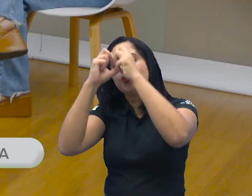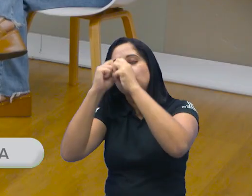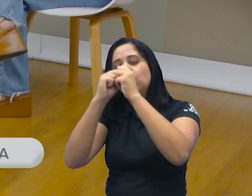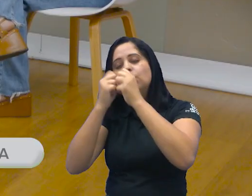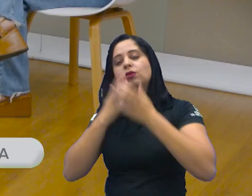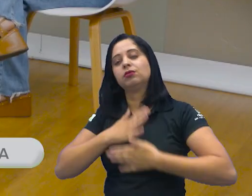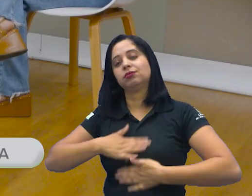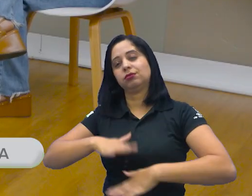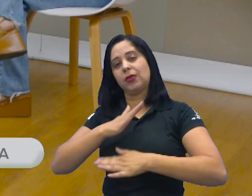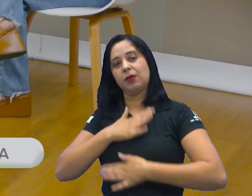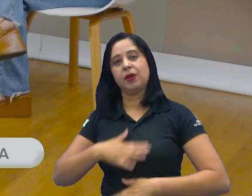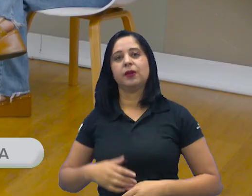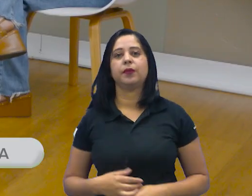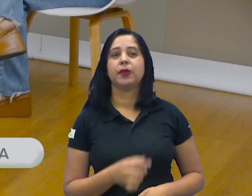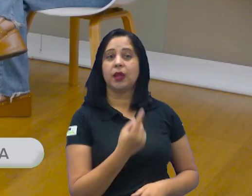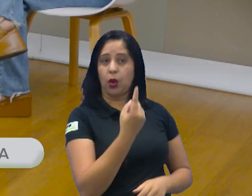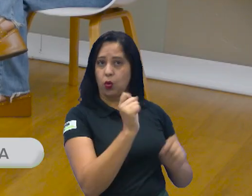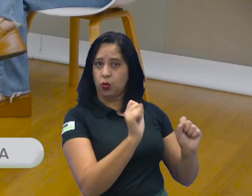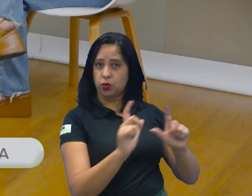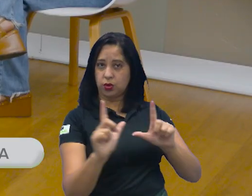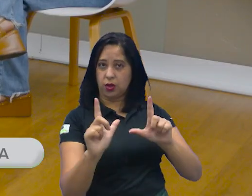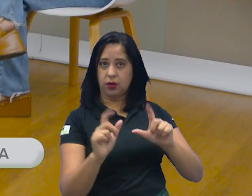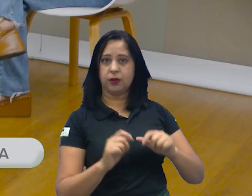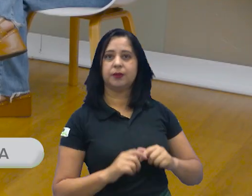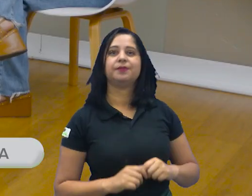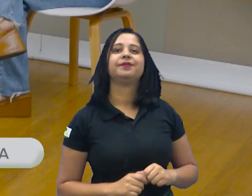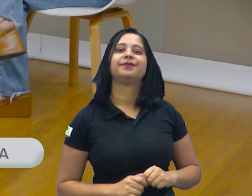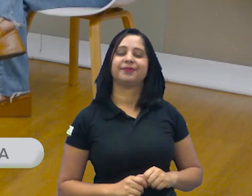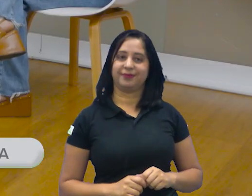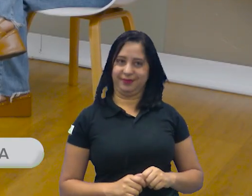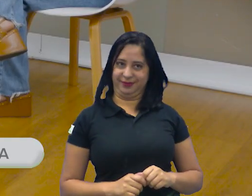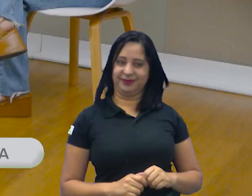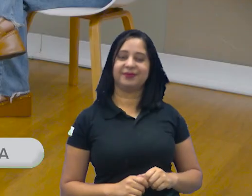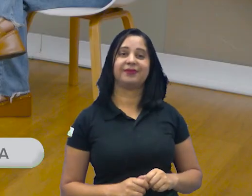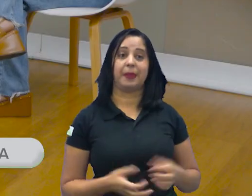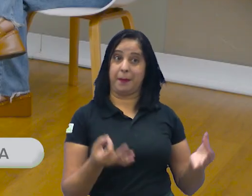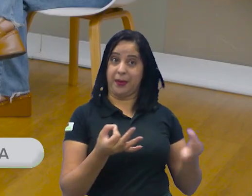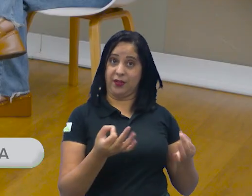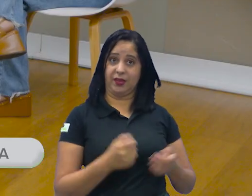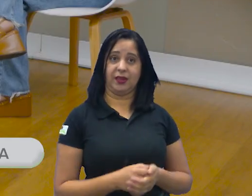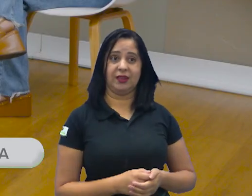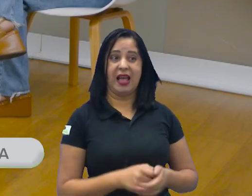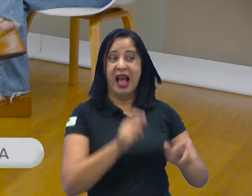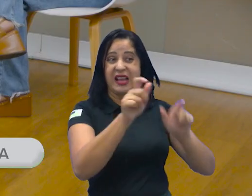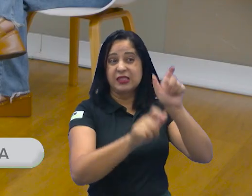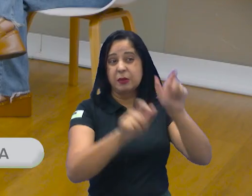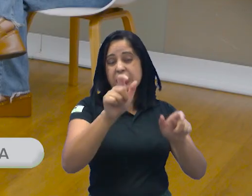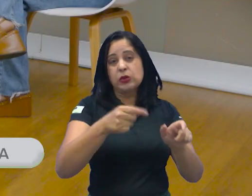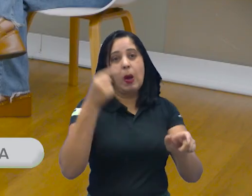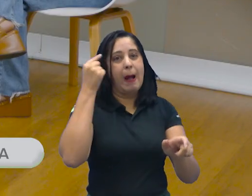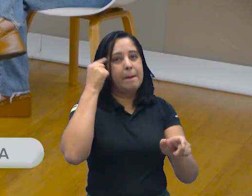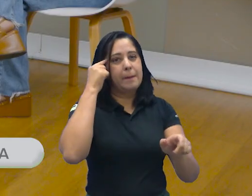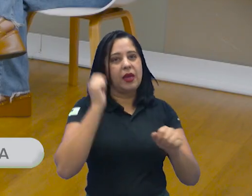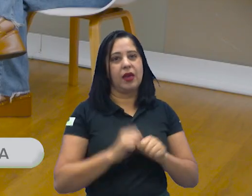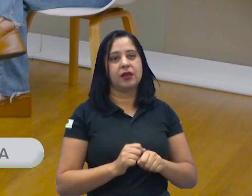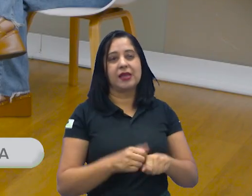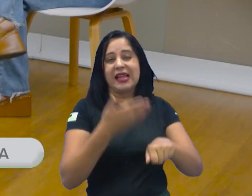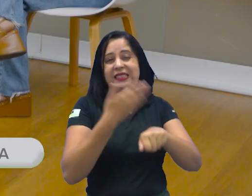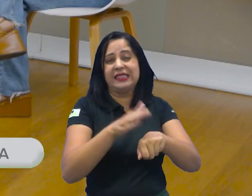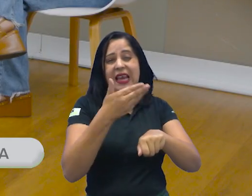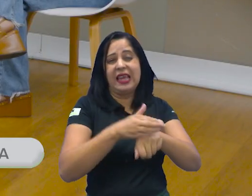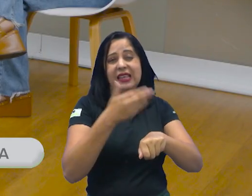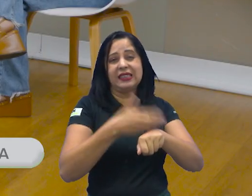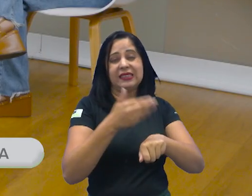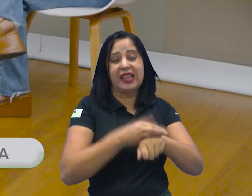Perfeito. Acho que tem mais uma tela, Matheus, por favor. Perfeita. Muitas pessoas acham que devem treinar aí 5 vezes por semana